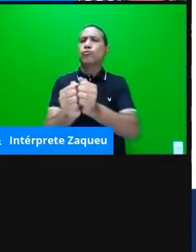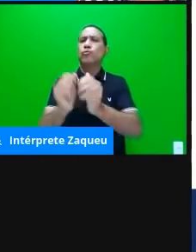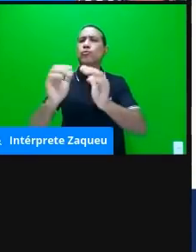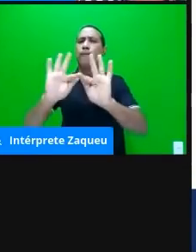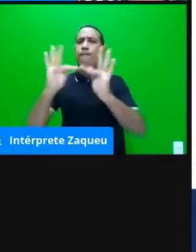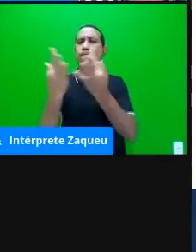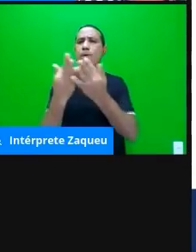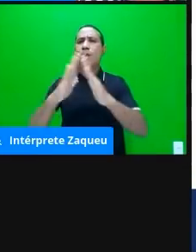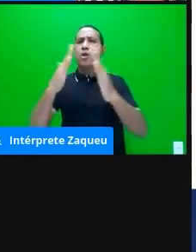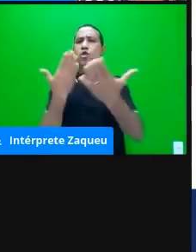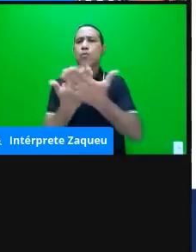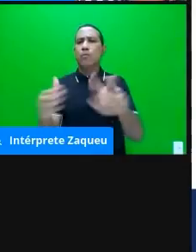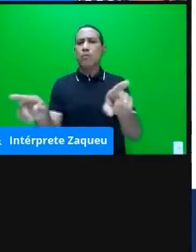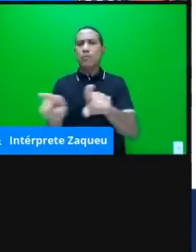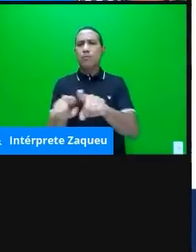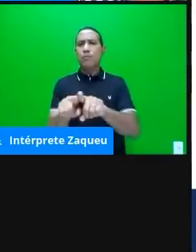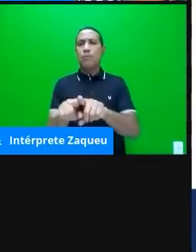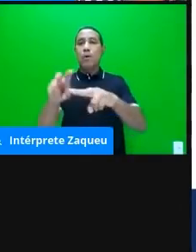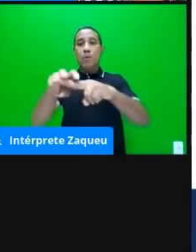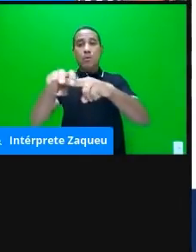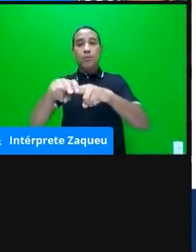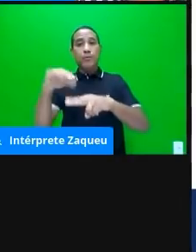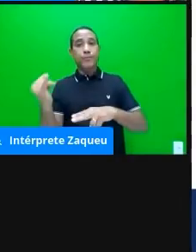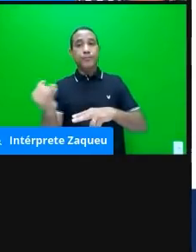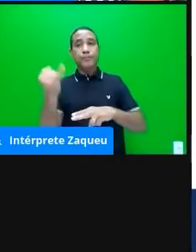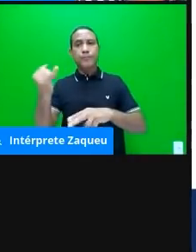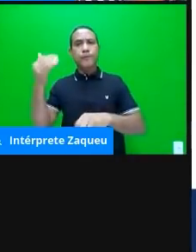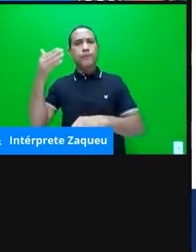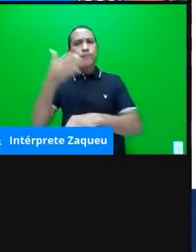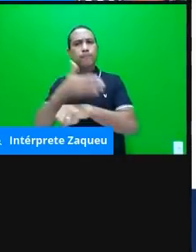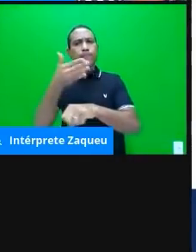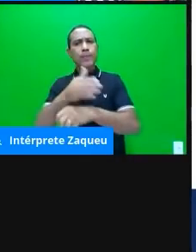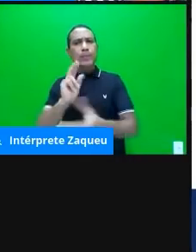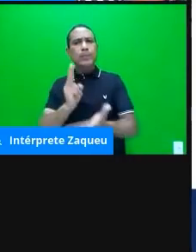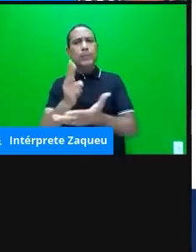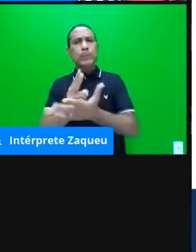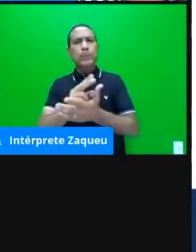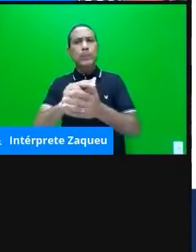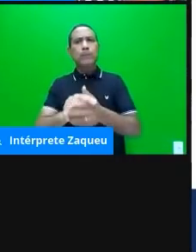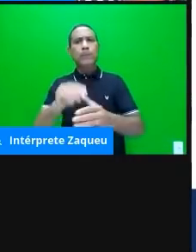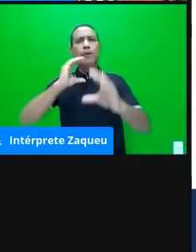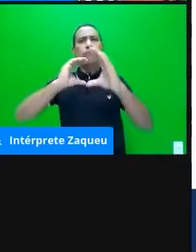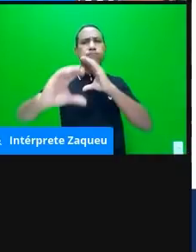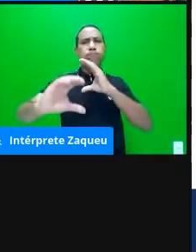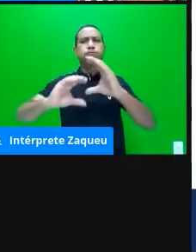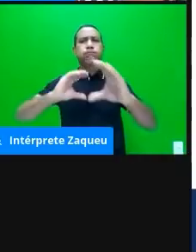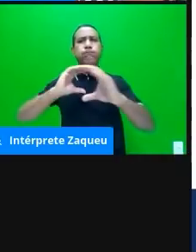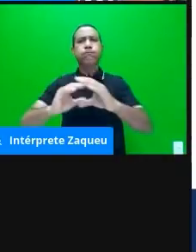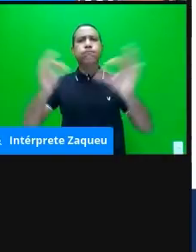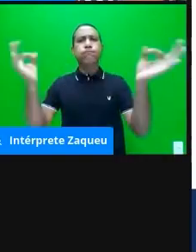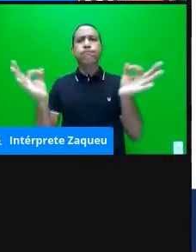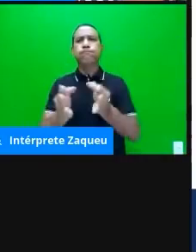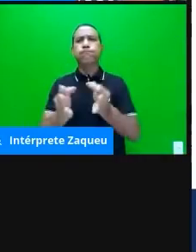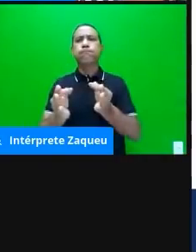é importante a frequência na comunicação. Uma das saídas para manter esse